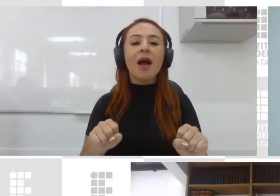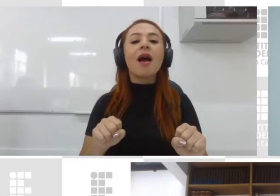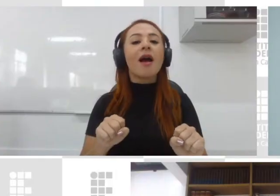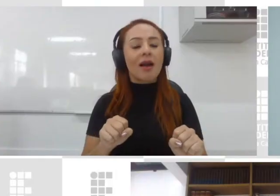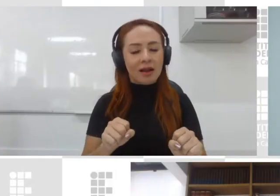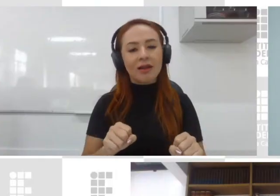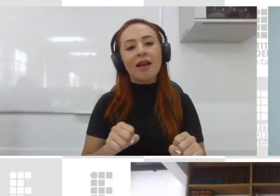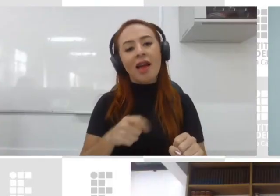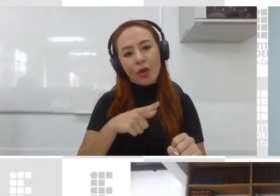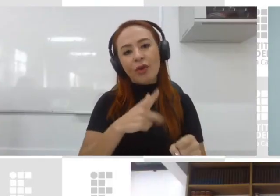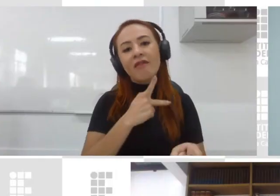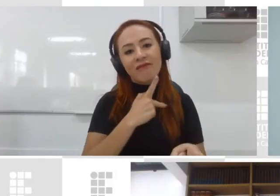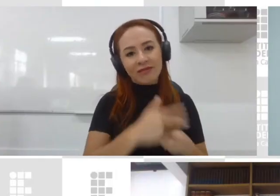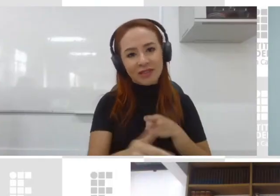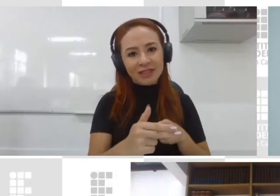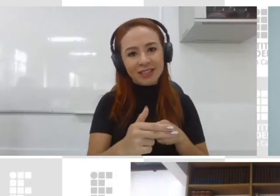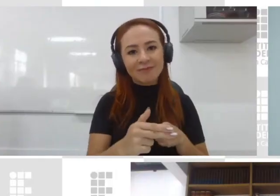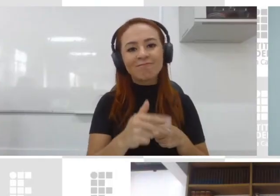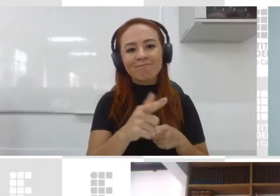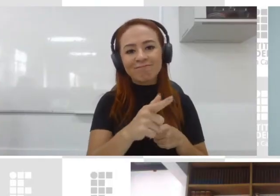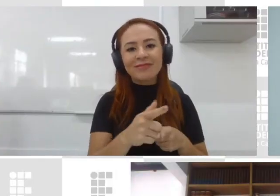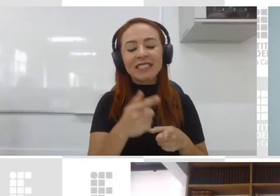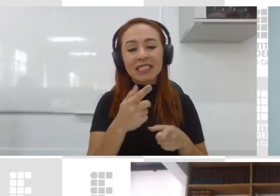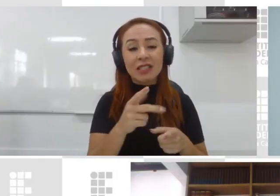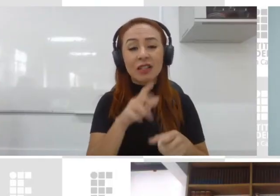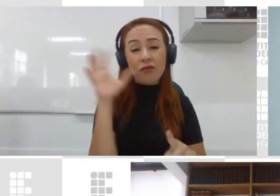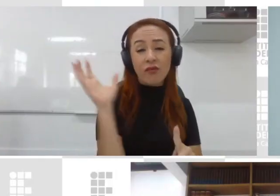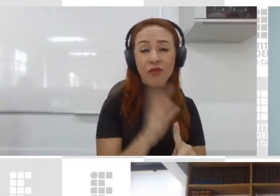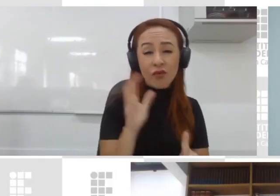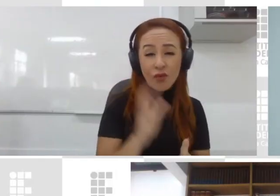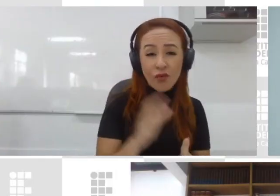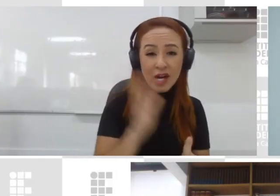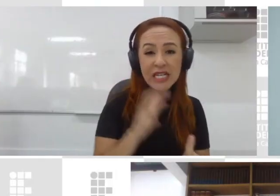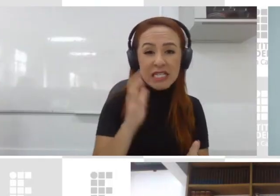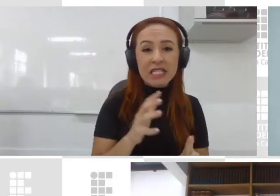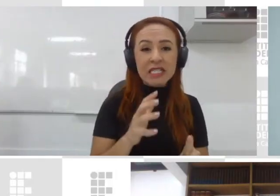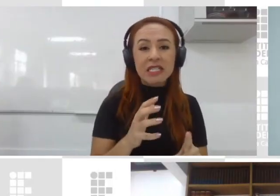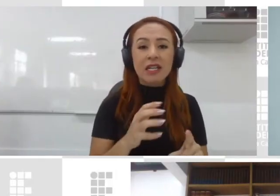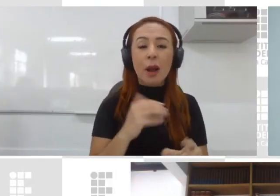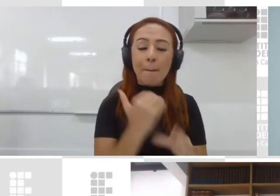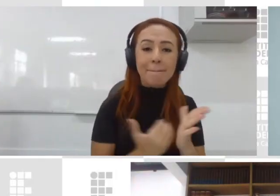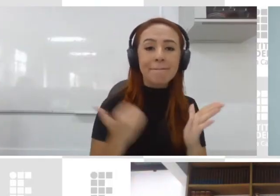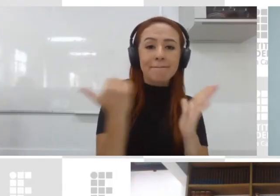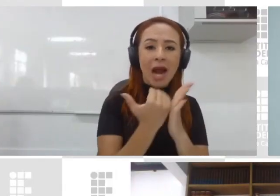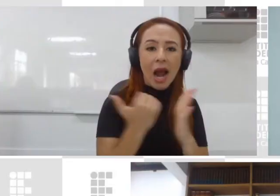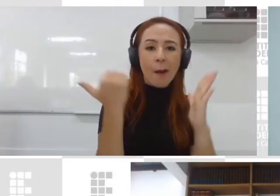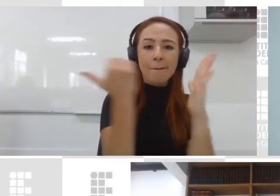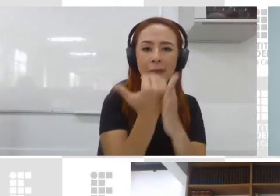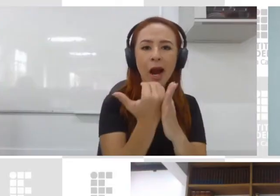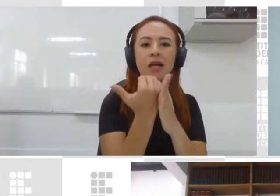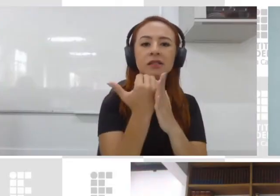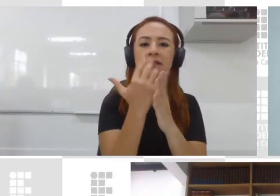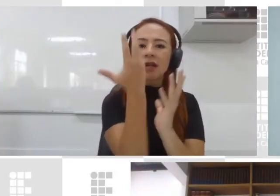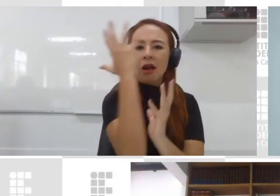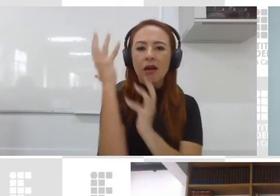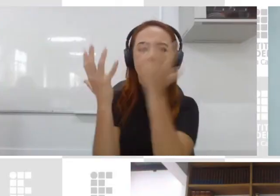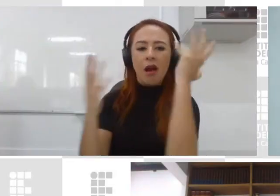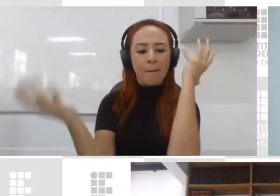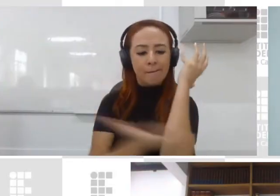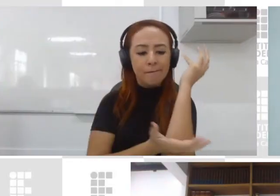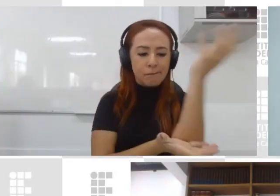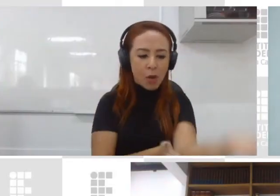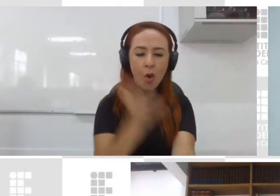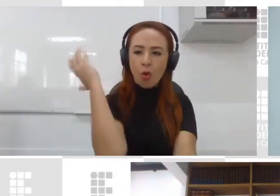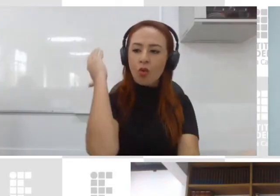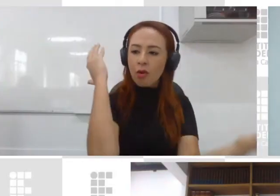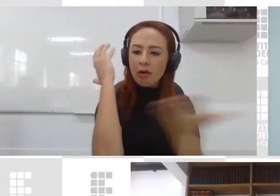da produção de combustíveis fósseis, da produção do desmatamento para a expansão da área agrícola,